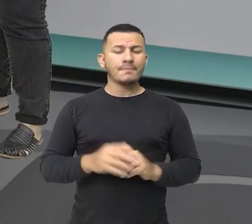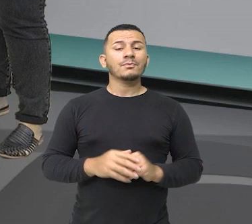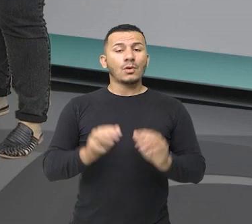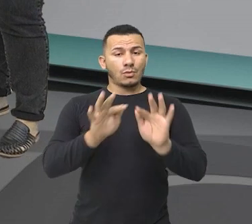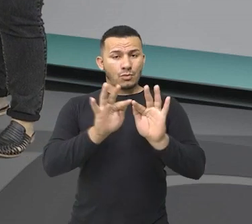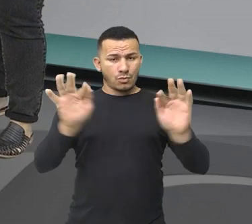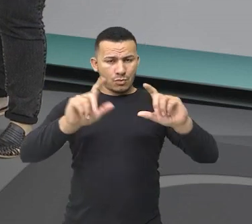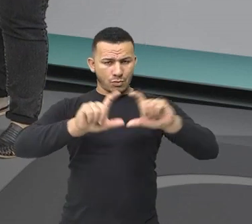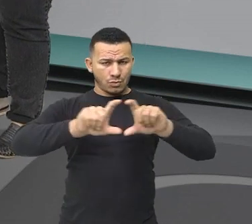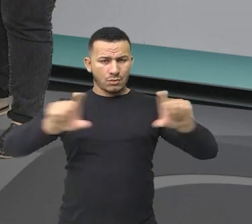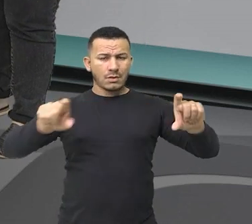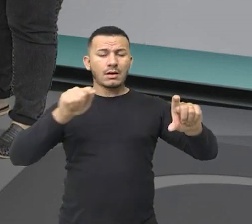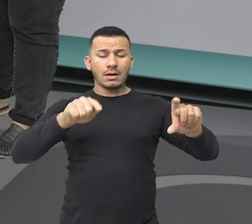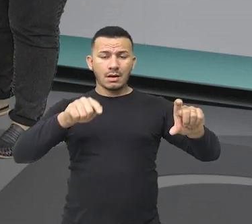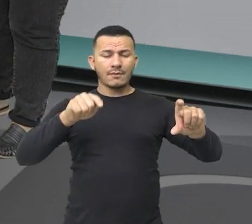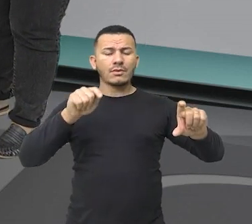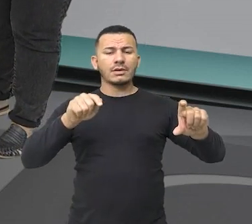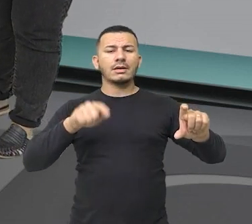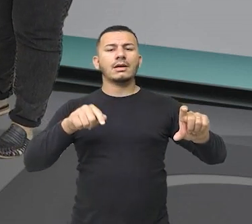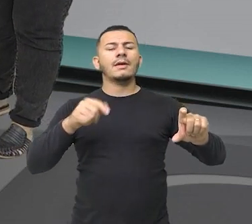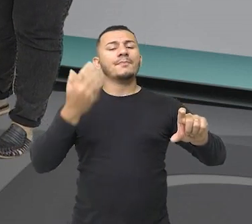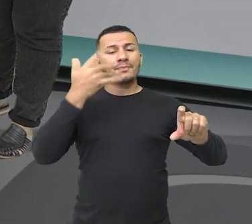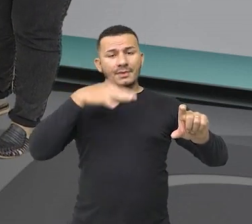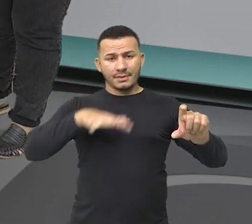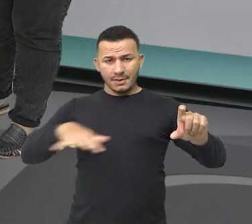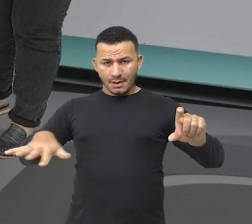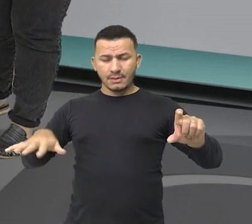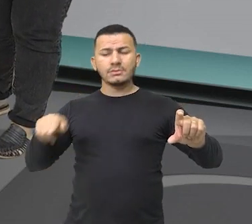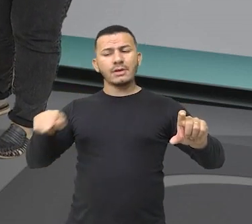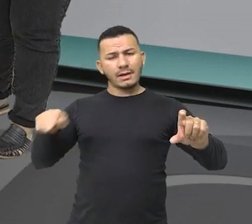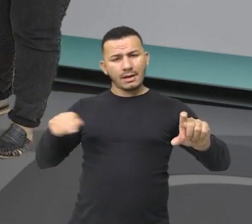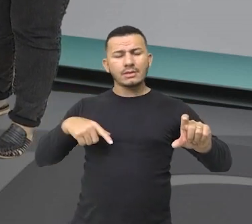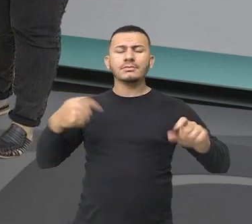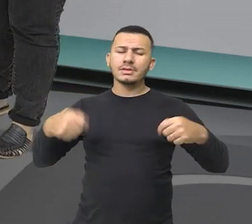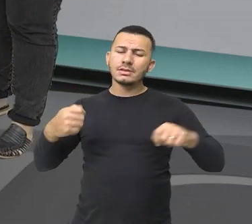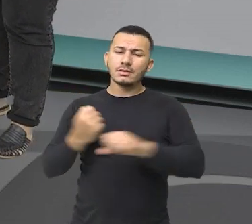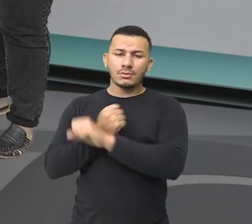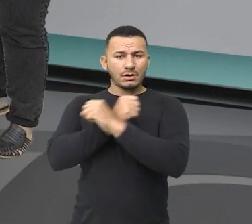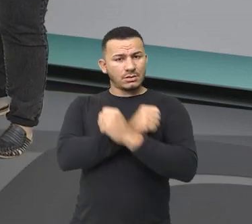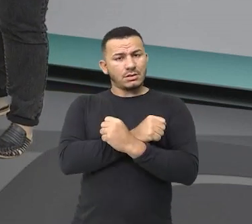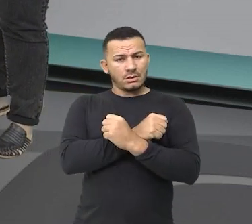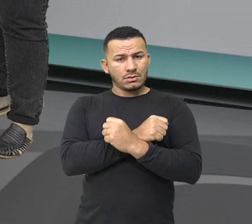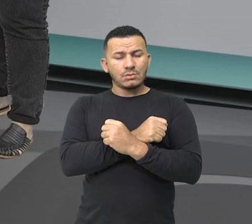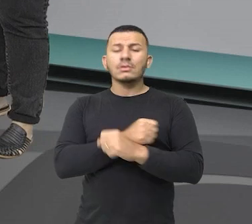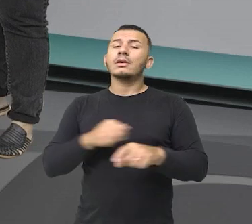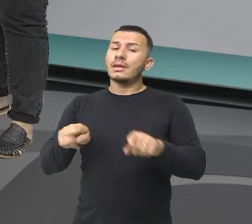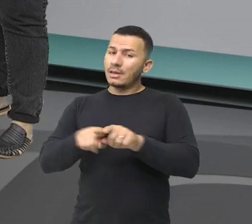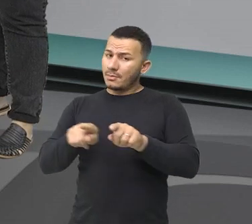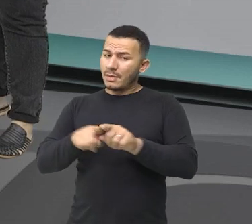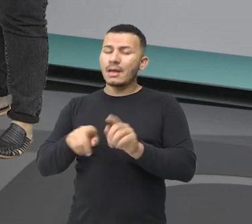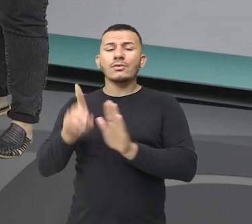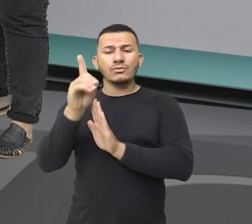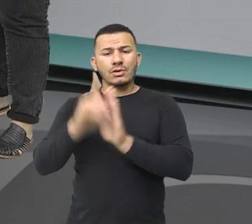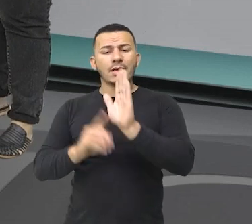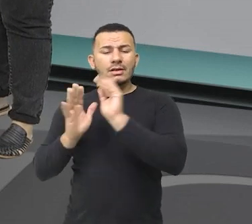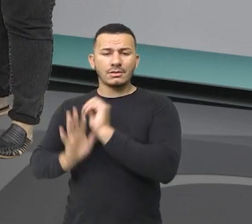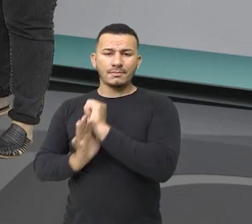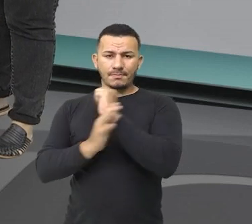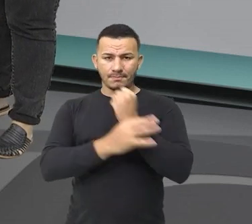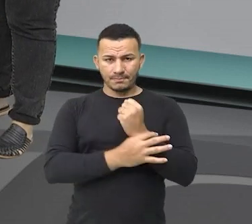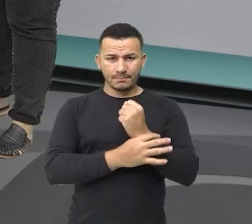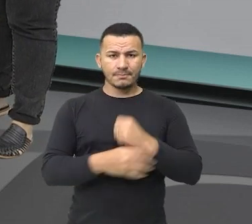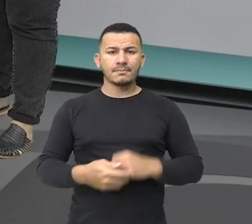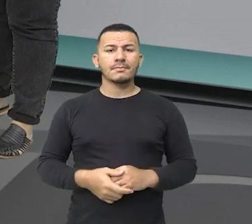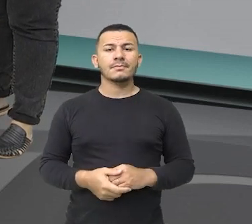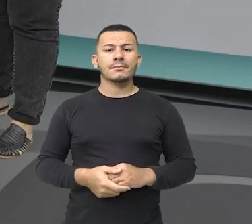essa ideia central é: crianças são indivíduos que devem ser protegidos e cujos direitos devem ser